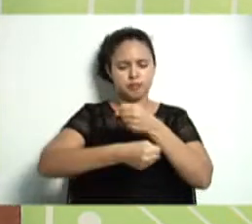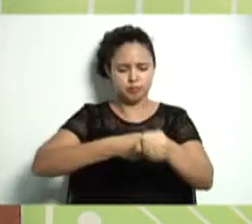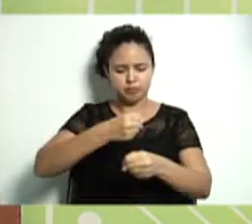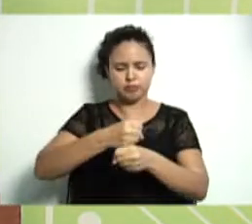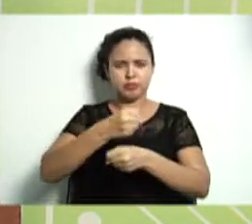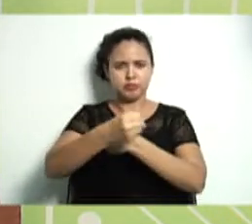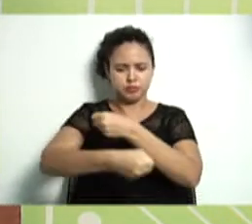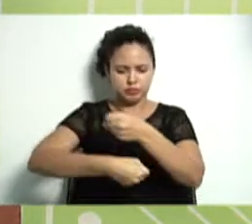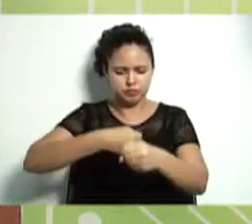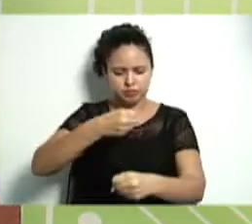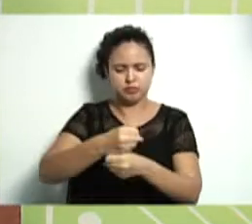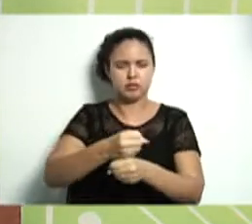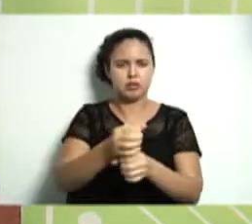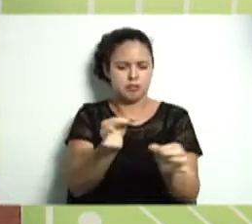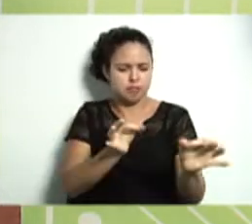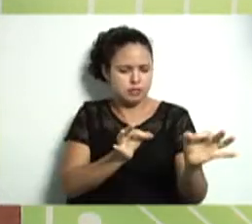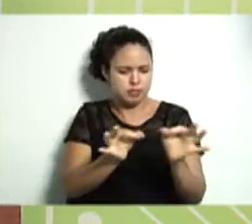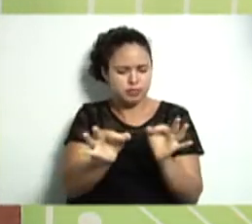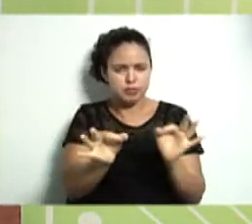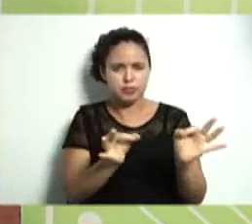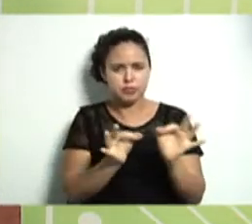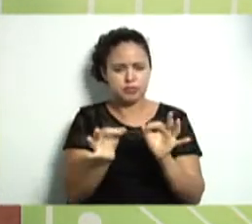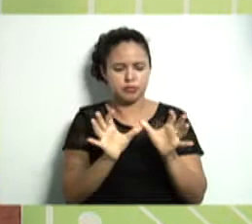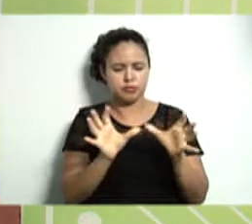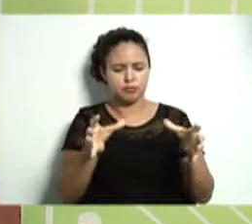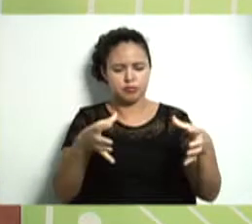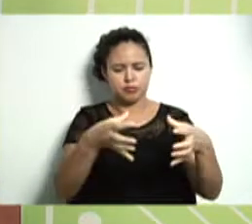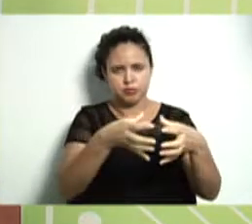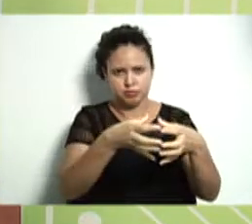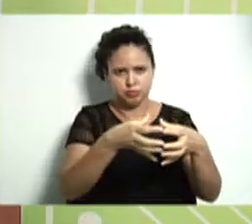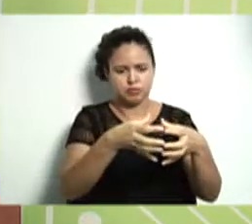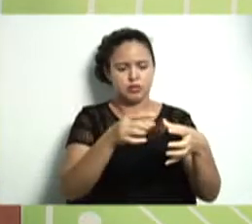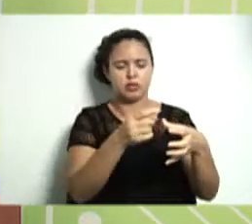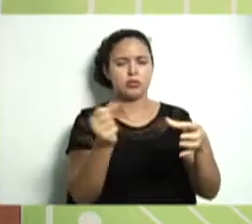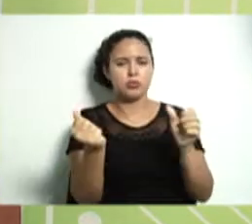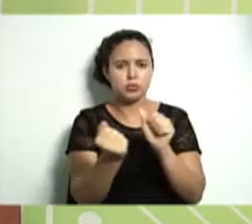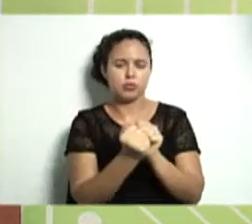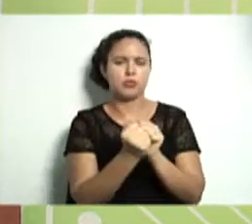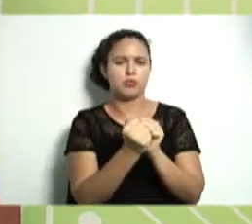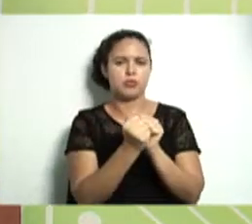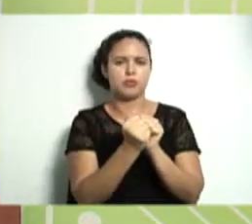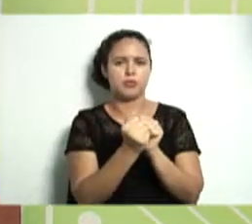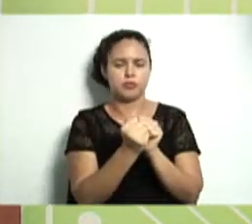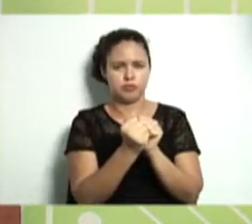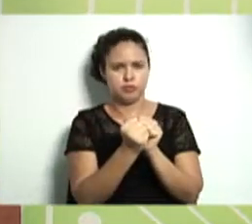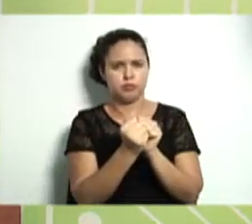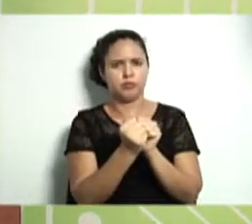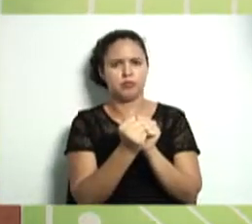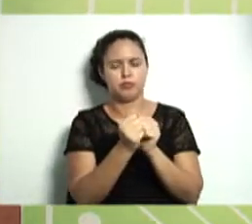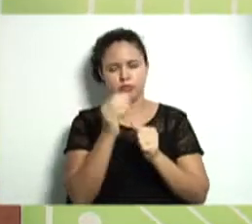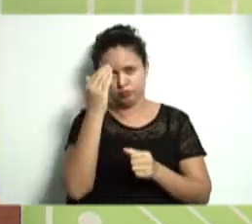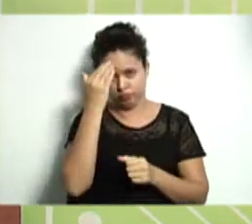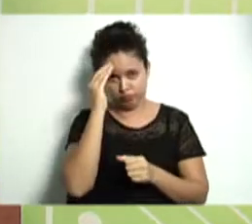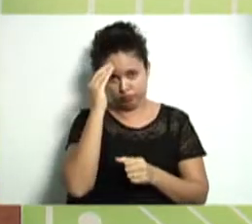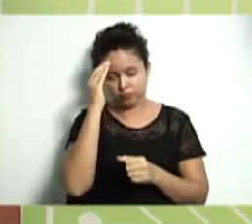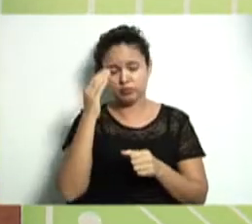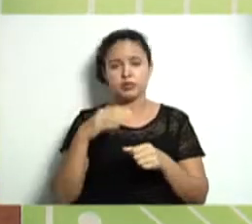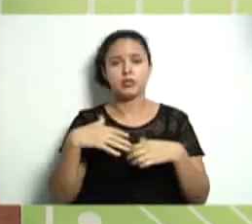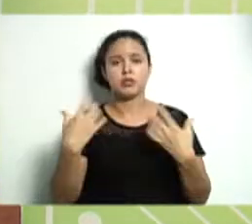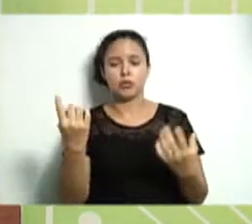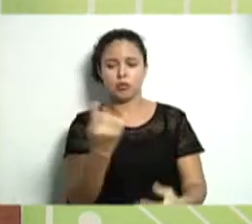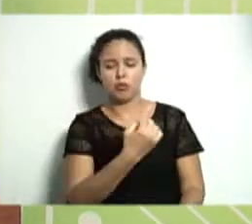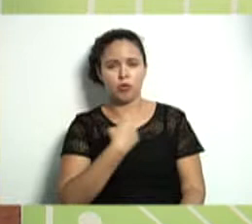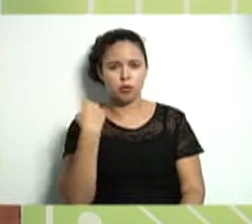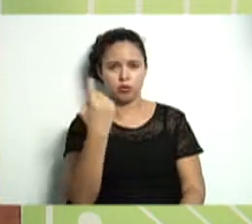se organizaram para produzir. É isso, né? Como nós,